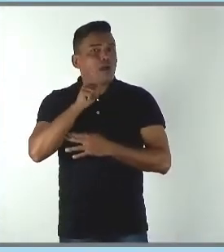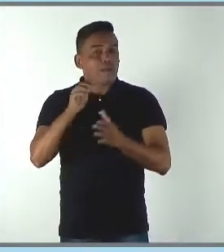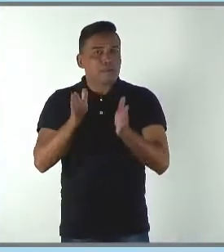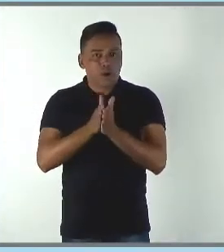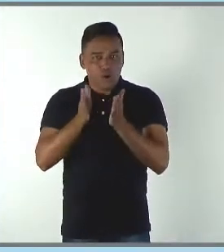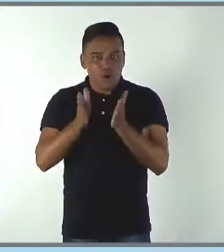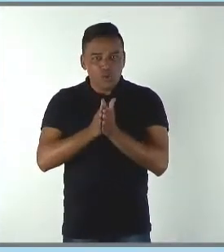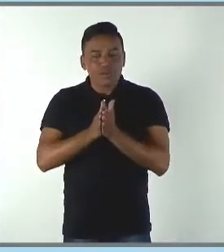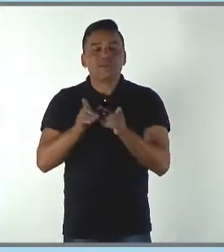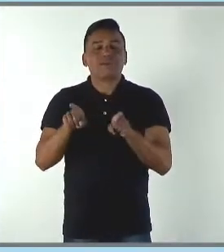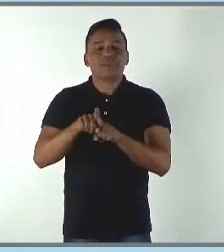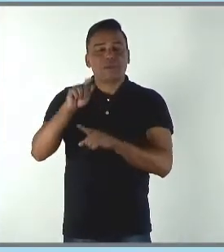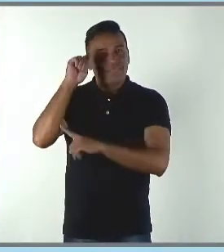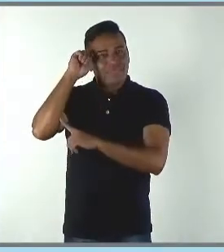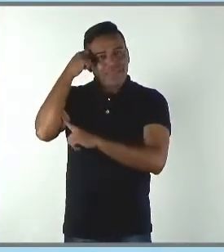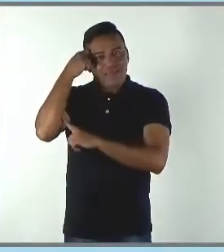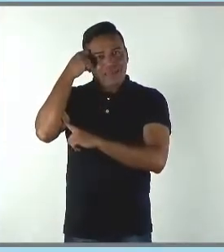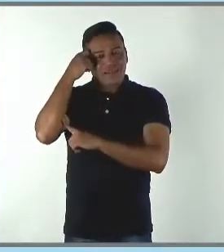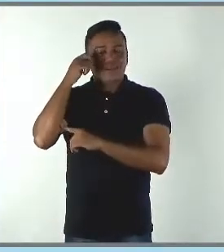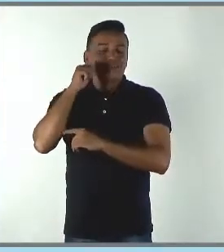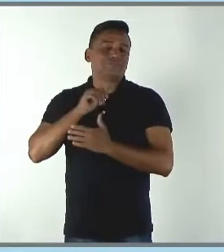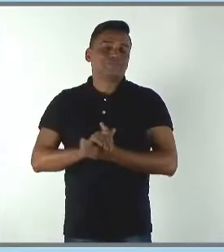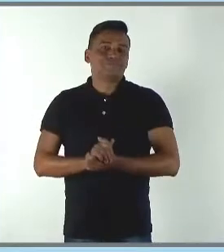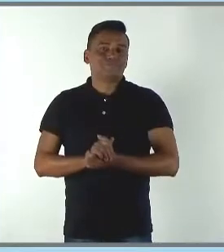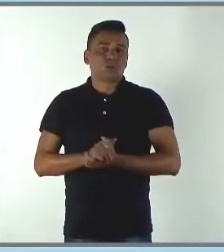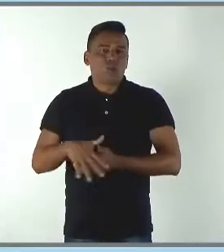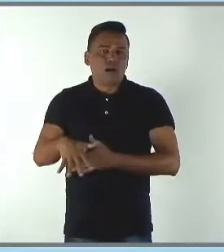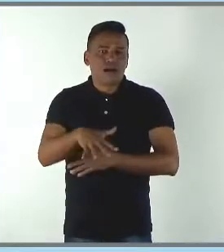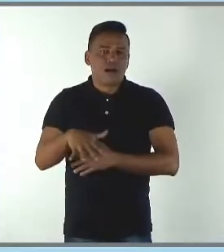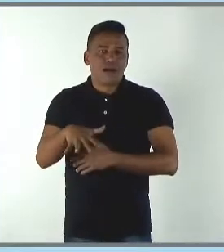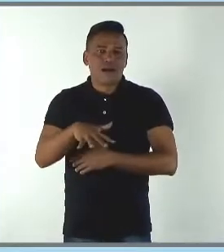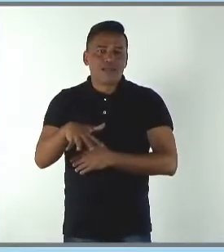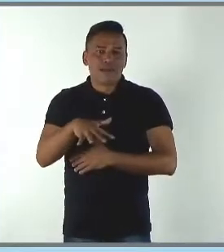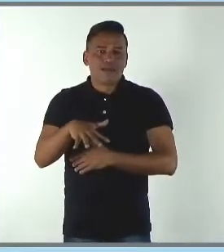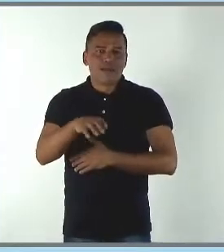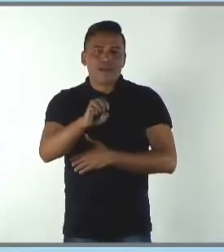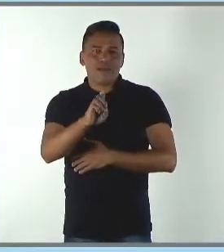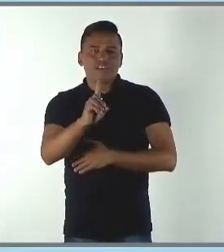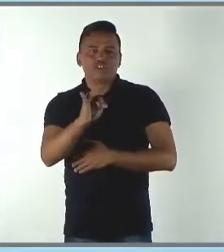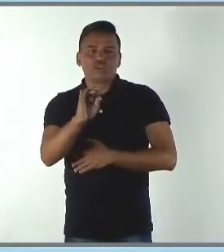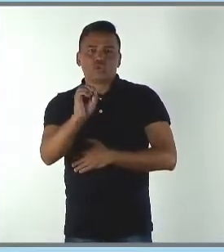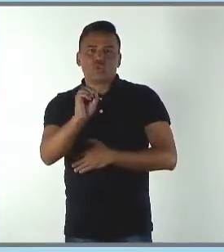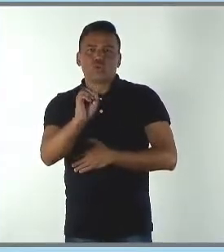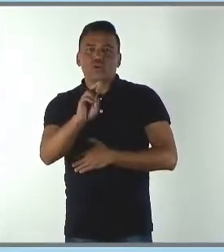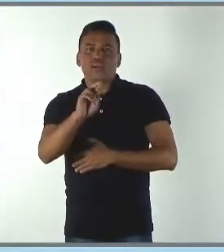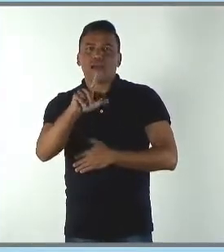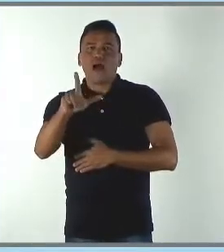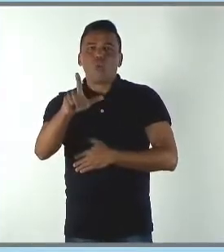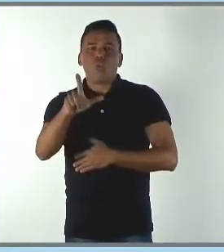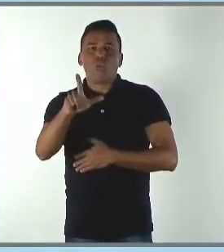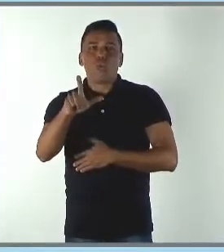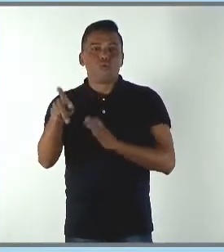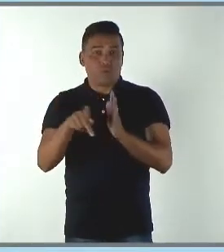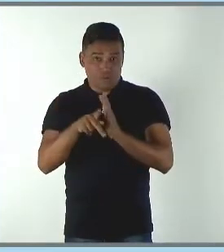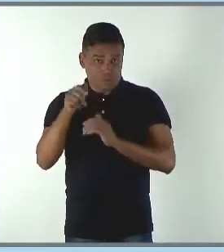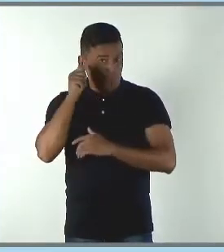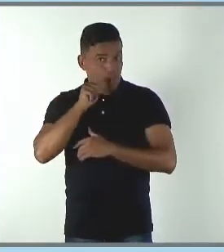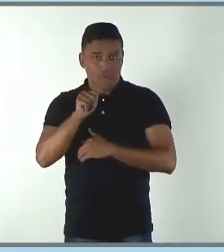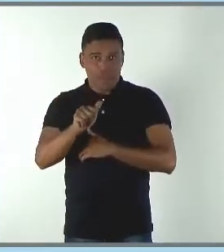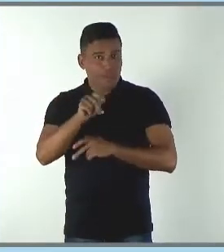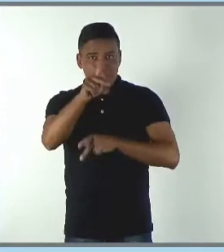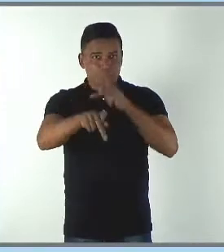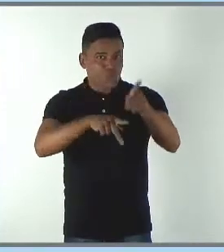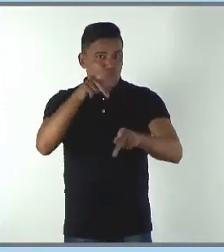negra. O que ela vai fazer num campo editorial que é, em tese, um campo não para mulheres, não para negros, não para